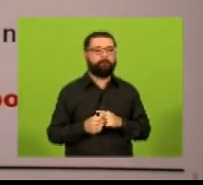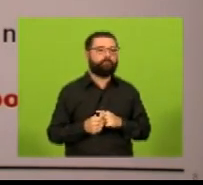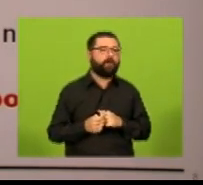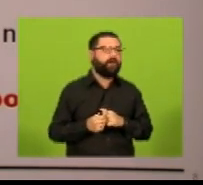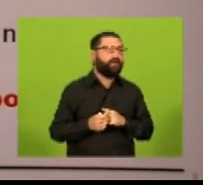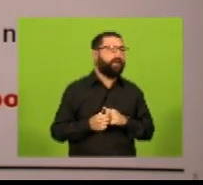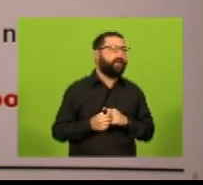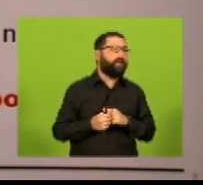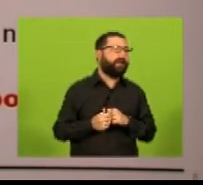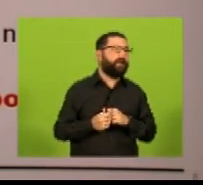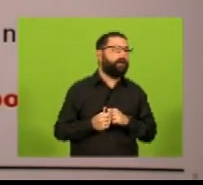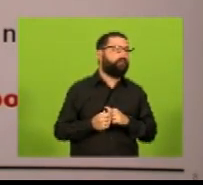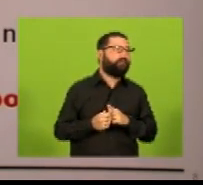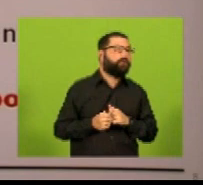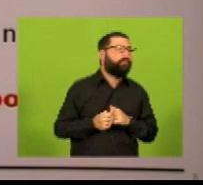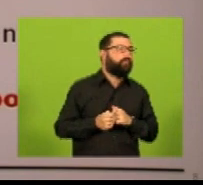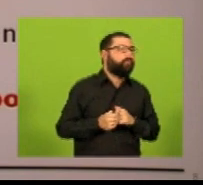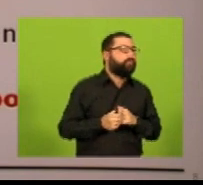3,5, tá?